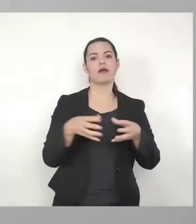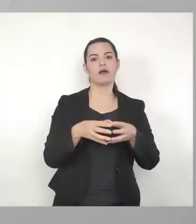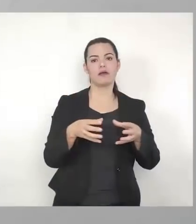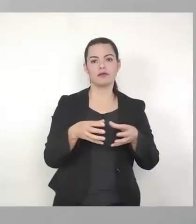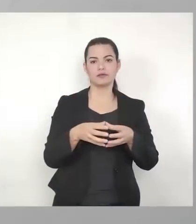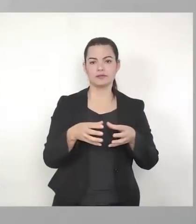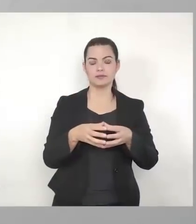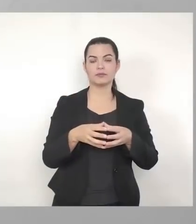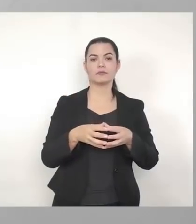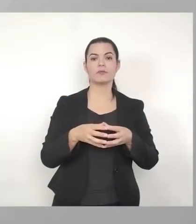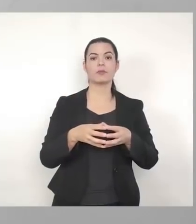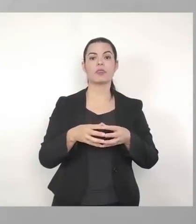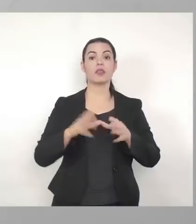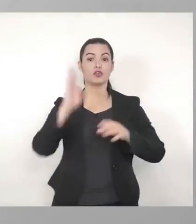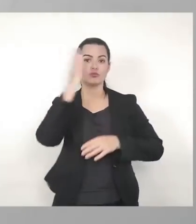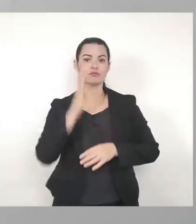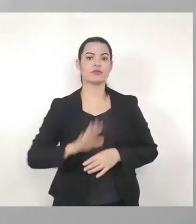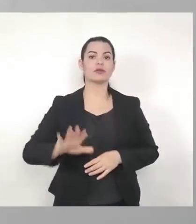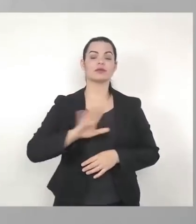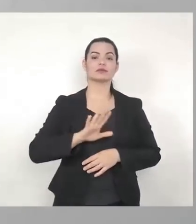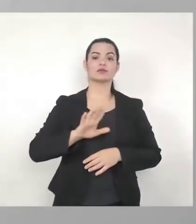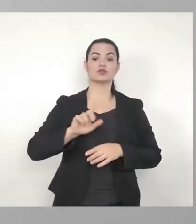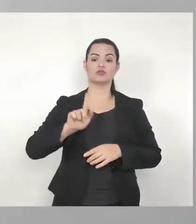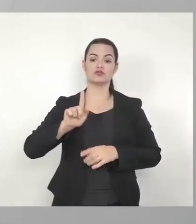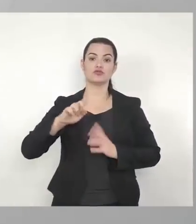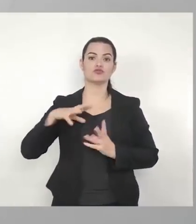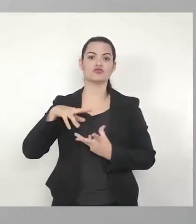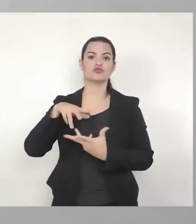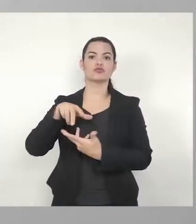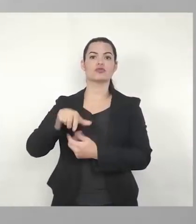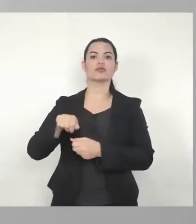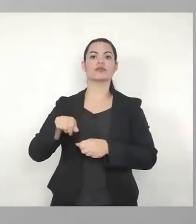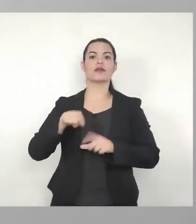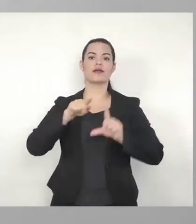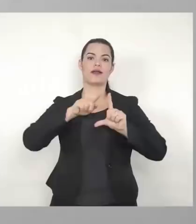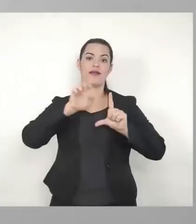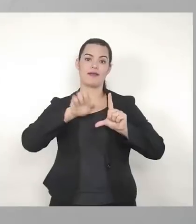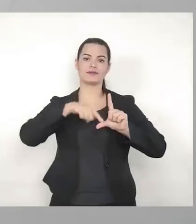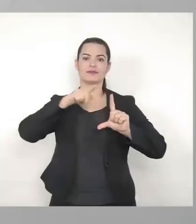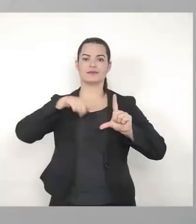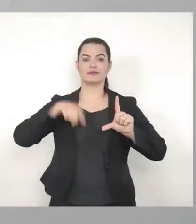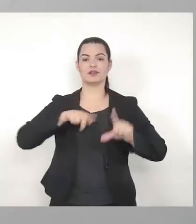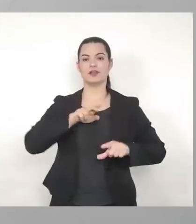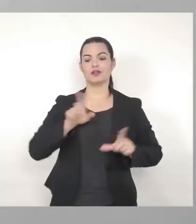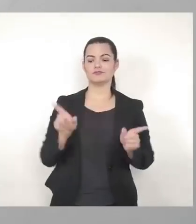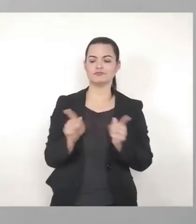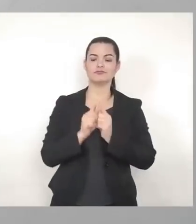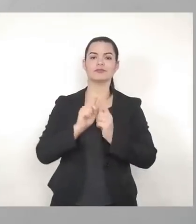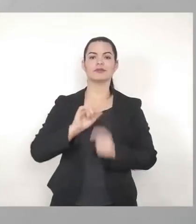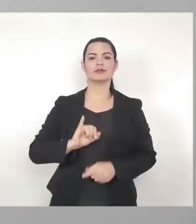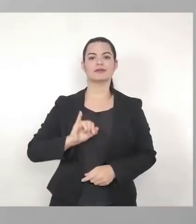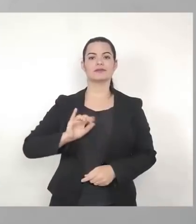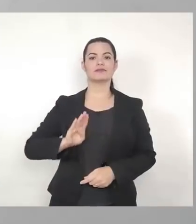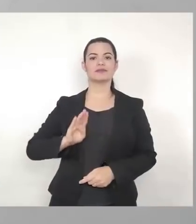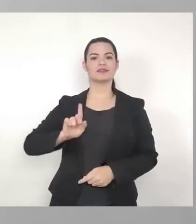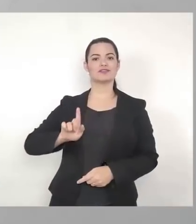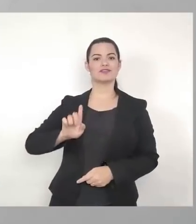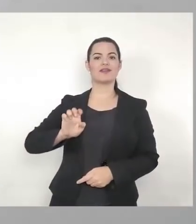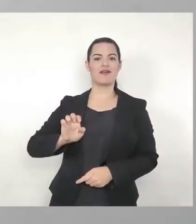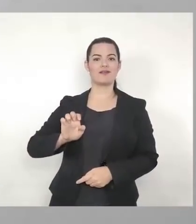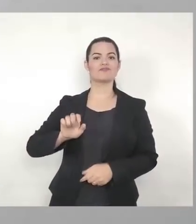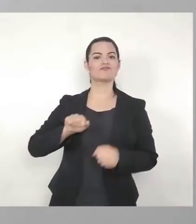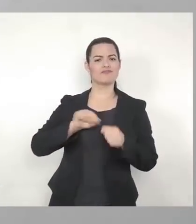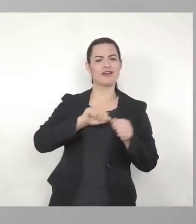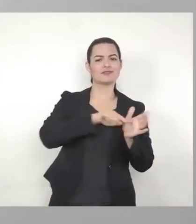o Instituto Brasileiro de Geografia e Estatística, cuja sigla é IBGE. São eles